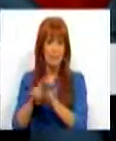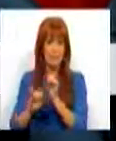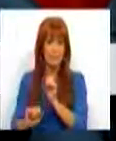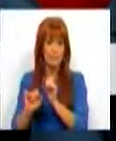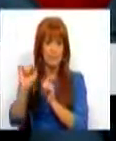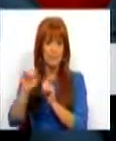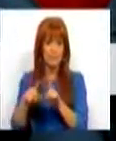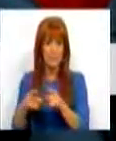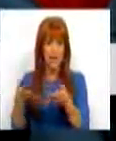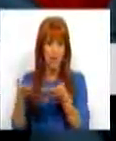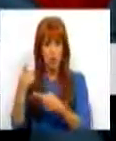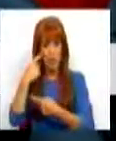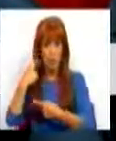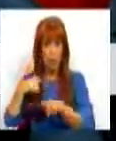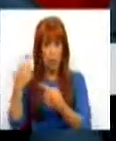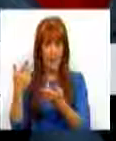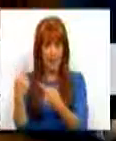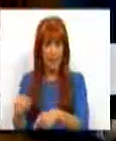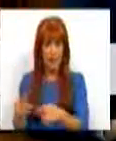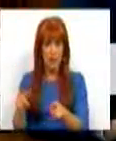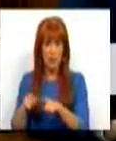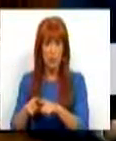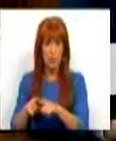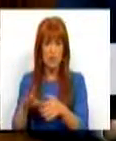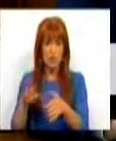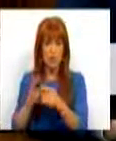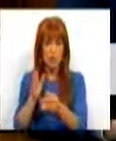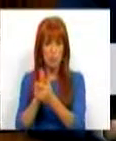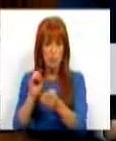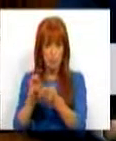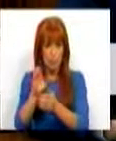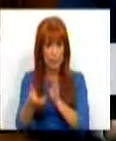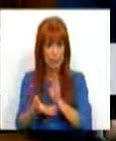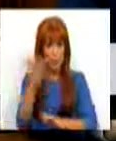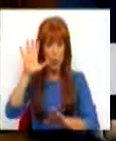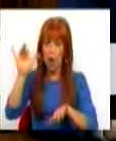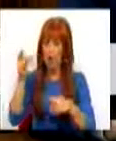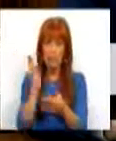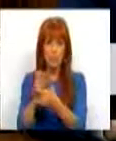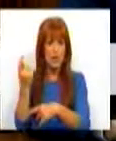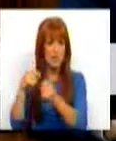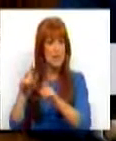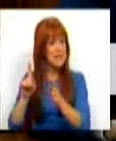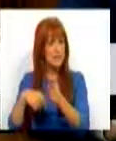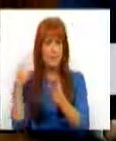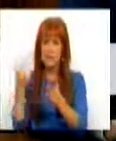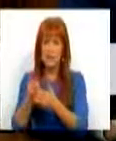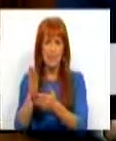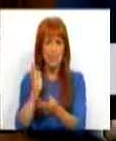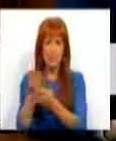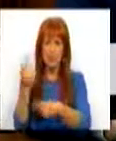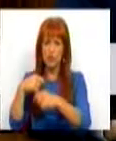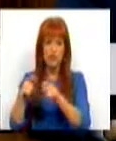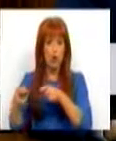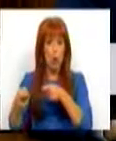num veículo que ainda tem ligação a um veículo receptor de ajuda de Estado, eles têm que seguir os